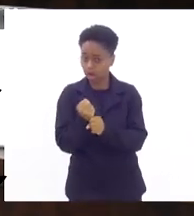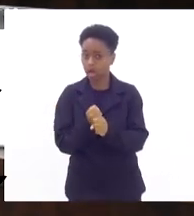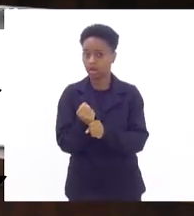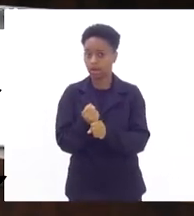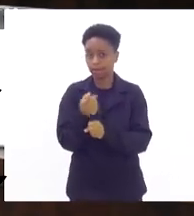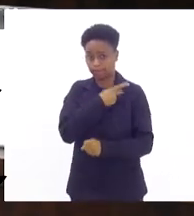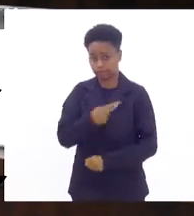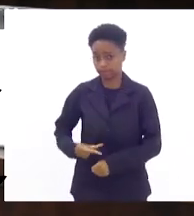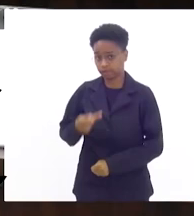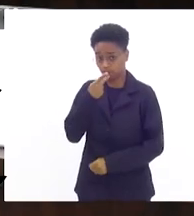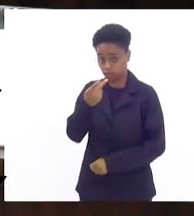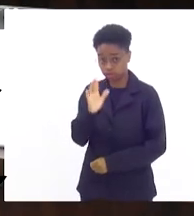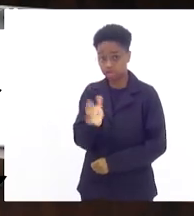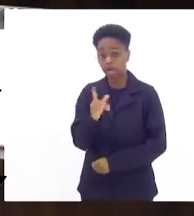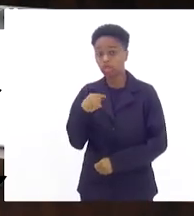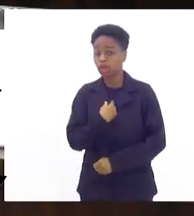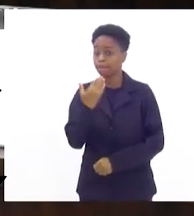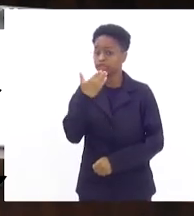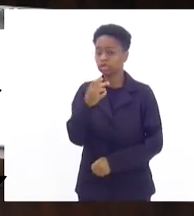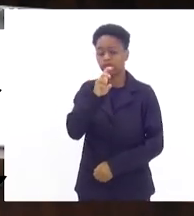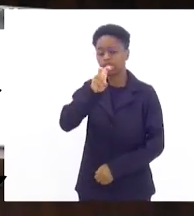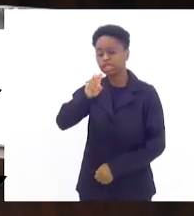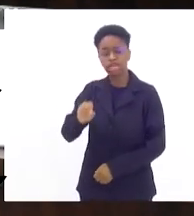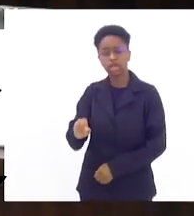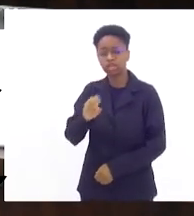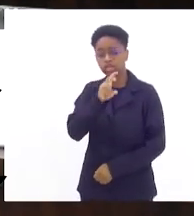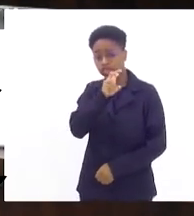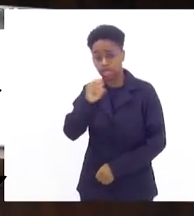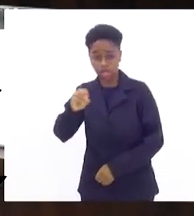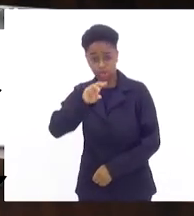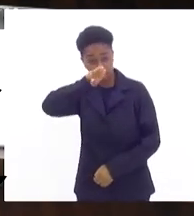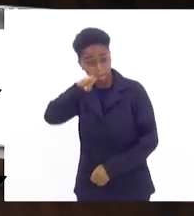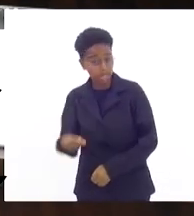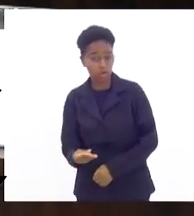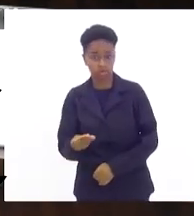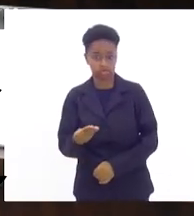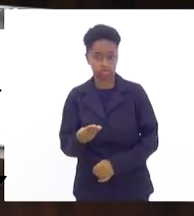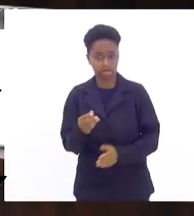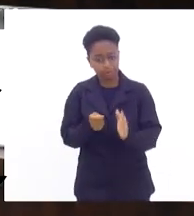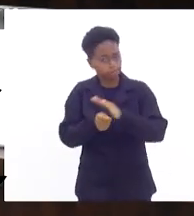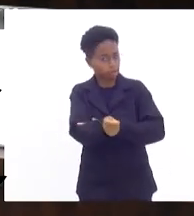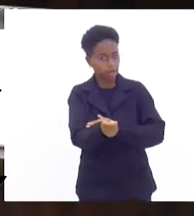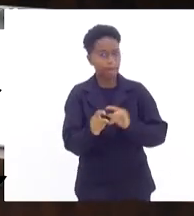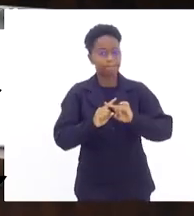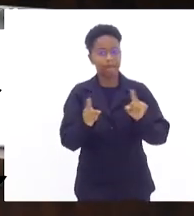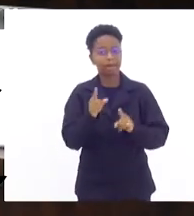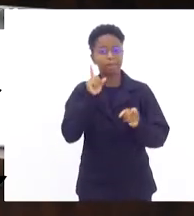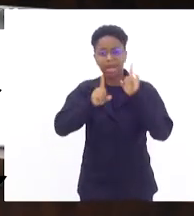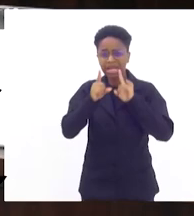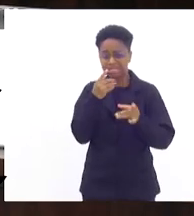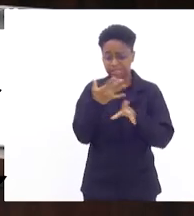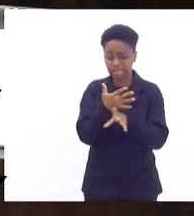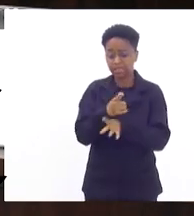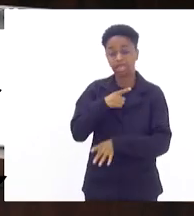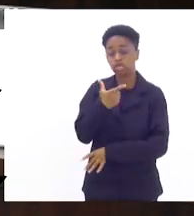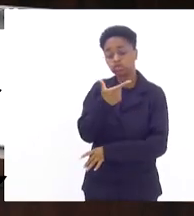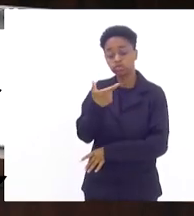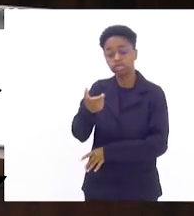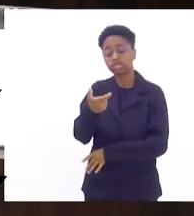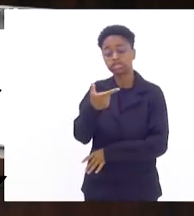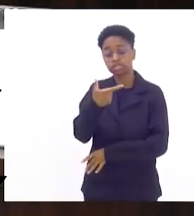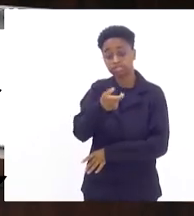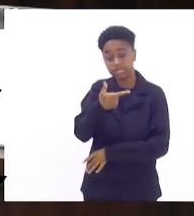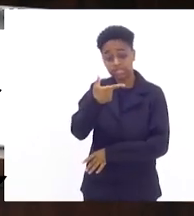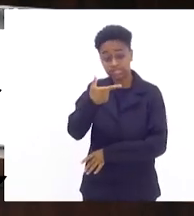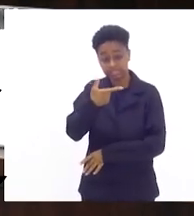que já falou aqui, mais de 500 milhões de investimentos. E para Maricá, uma cidade de 220 mil habitantes, nós